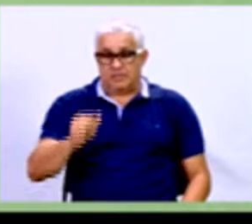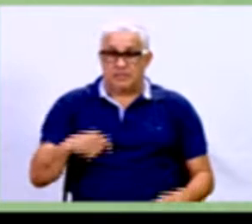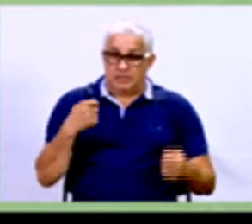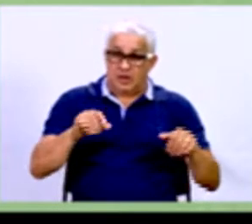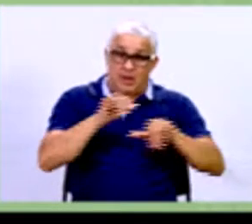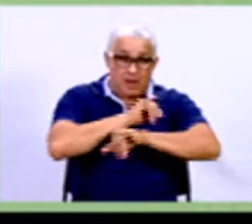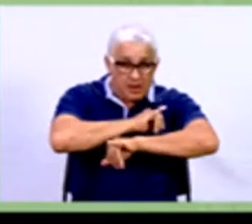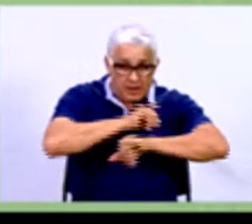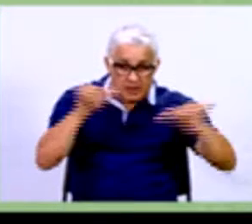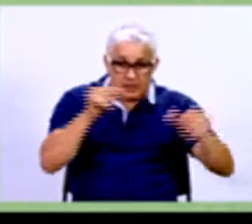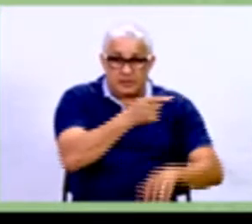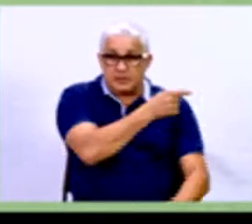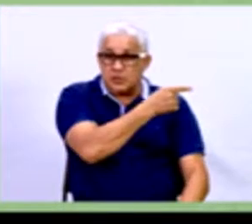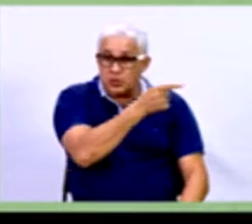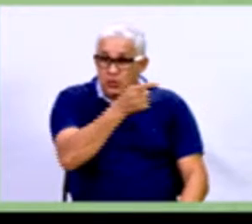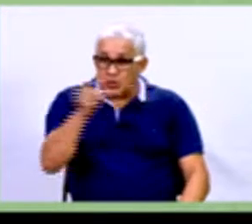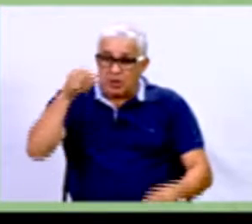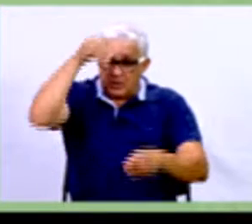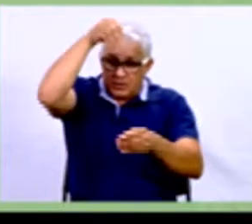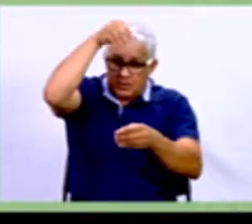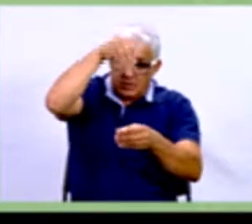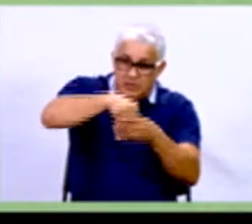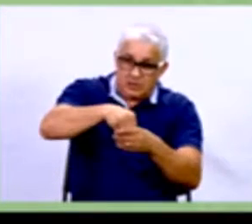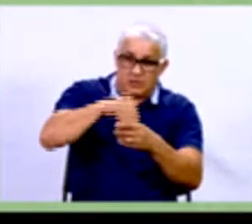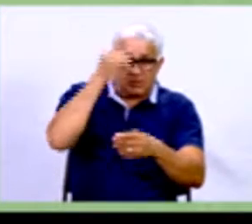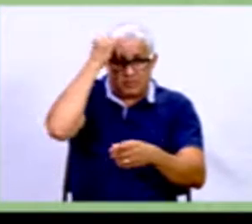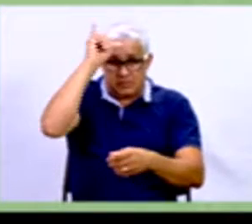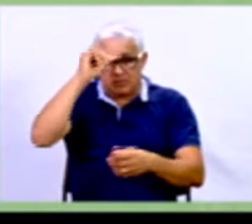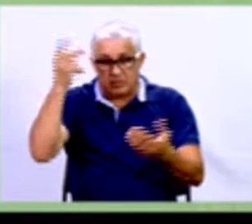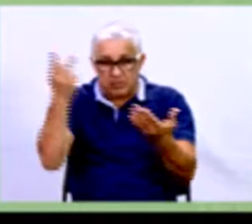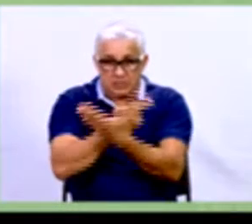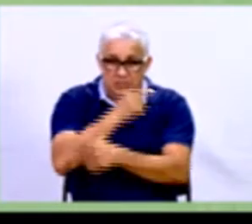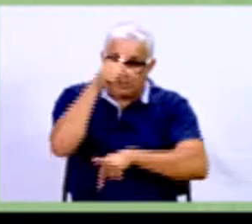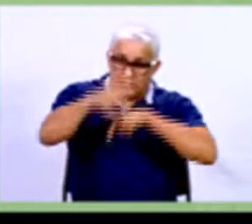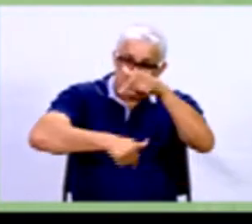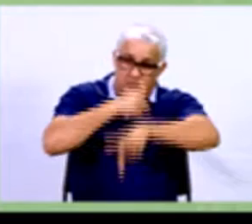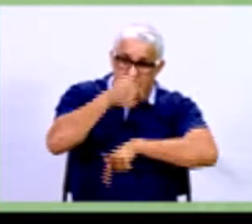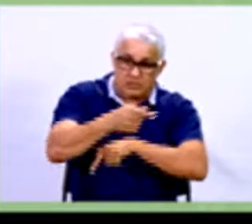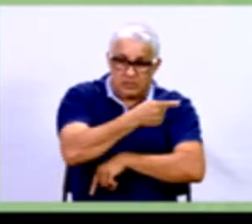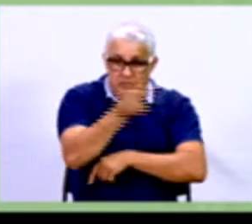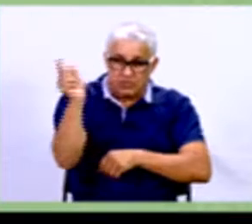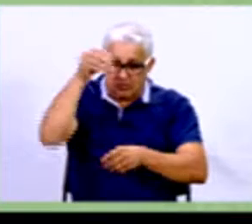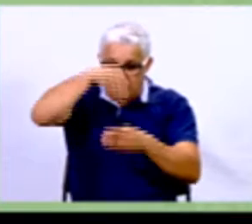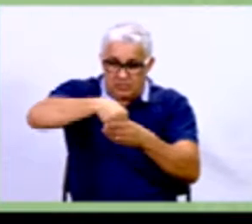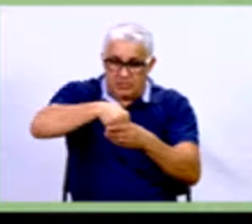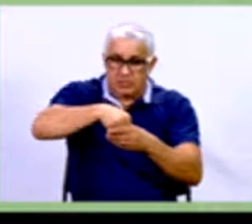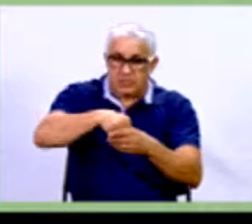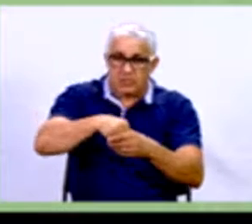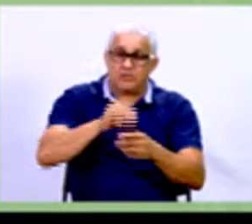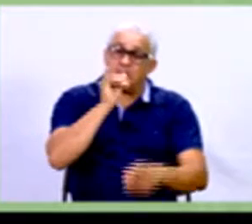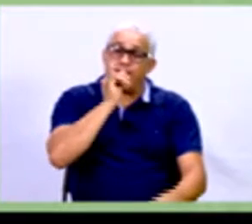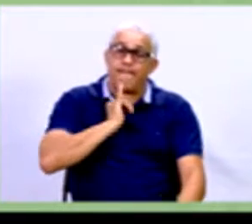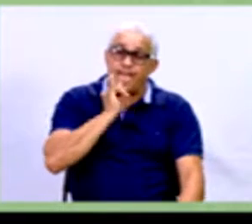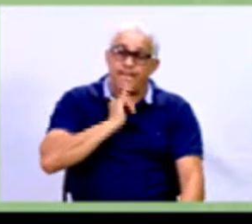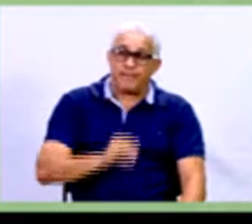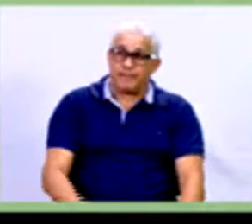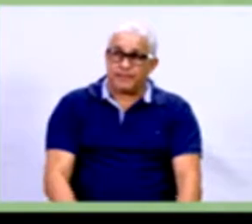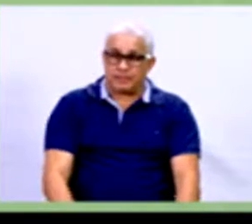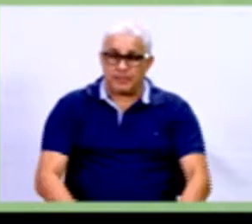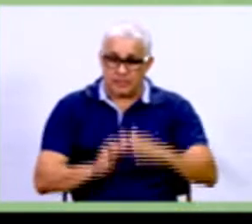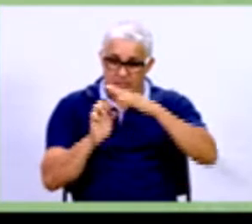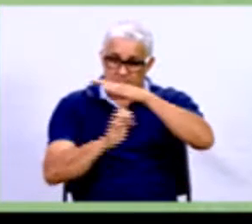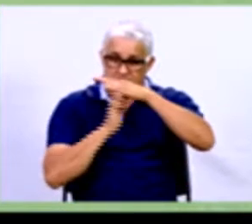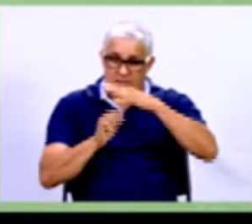promover a Semana Interna de Prevenção de Acidentes do Trabalho. A Semana Interna, até pegamos aqui um exemplo, né, a Semana